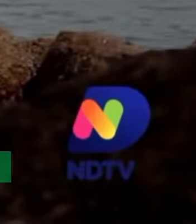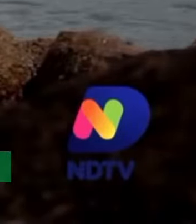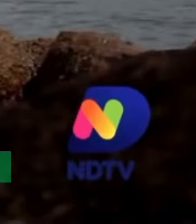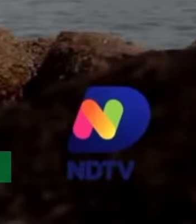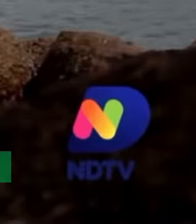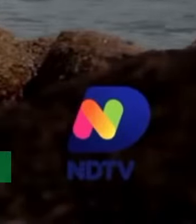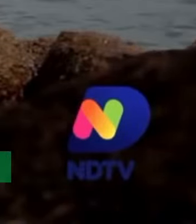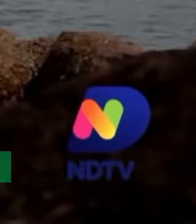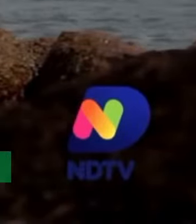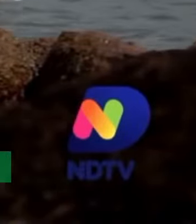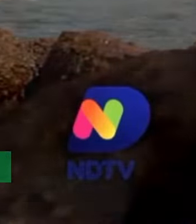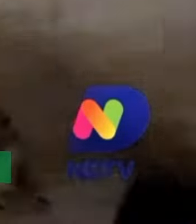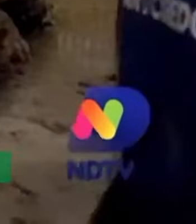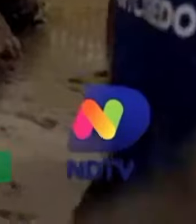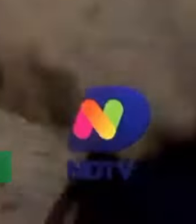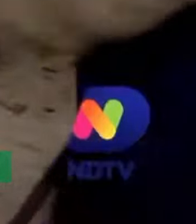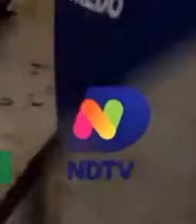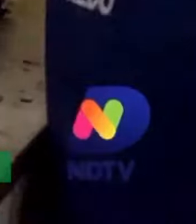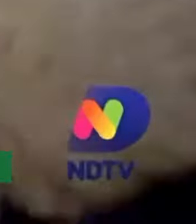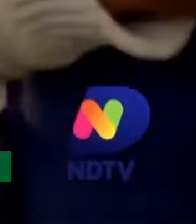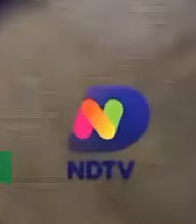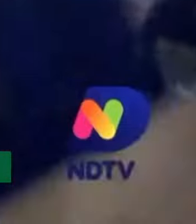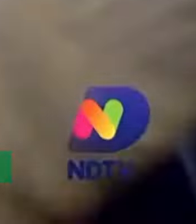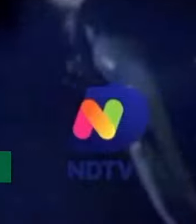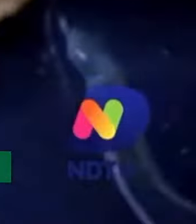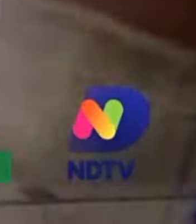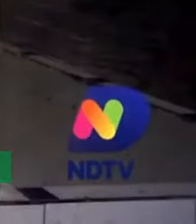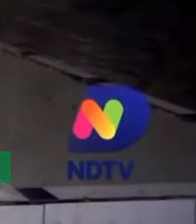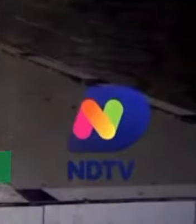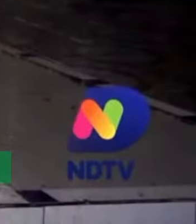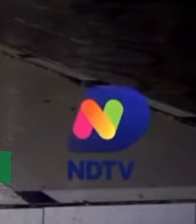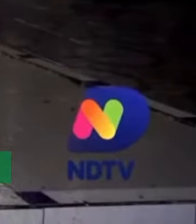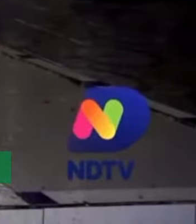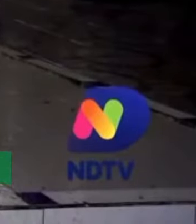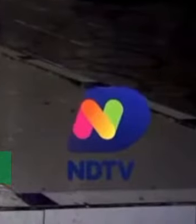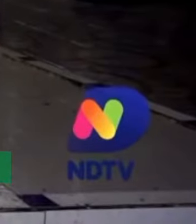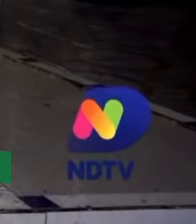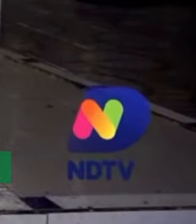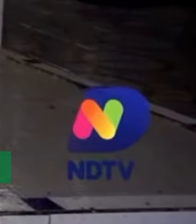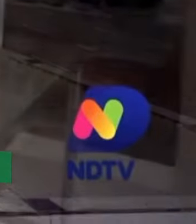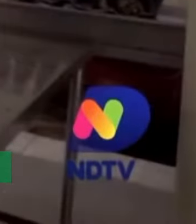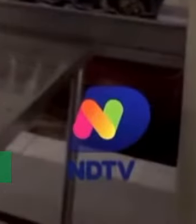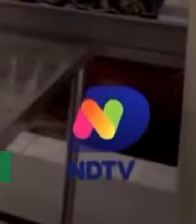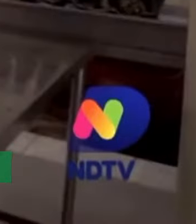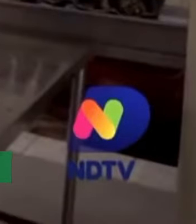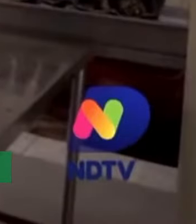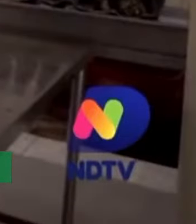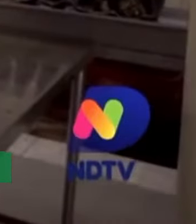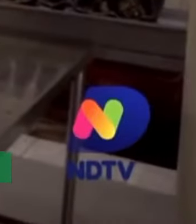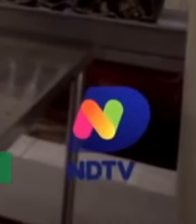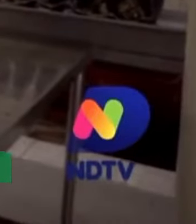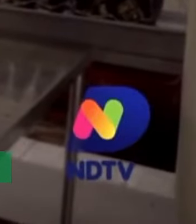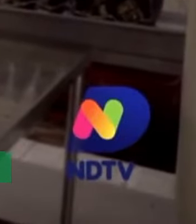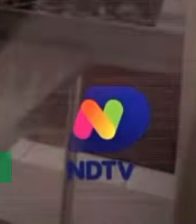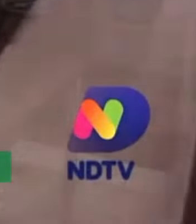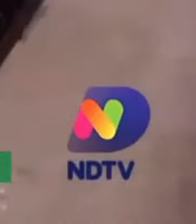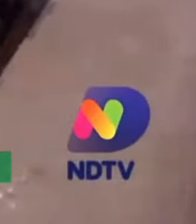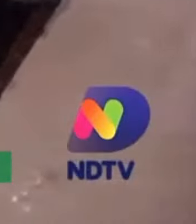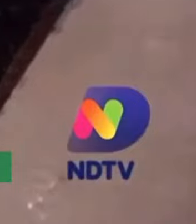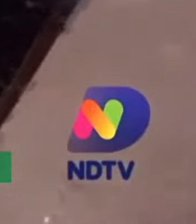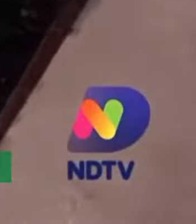emprega milhares de pessoas em toda a cadeia produtiva, desde o processamento, distribuição e comércio